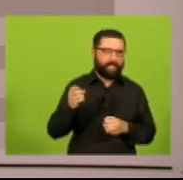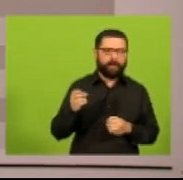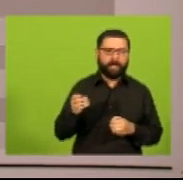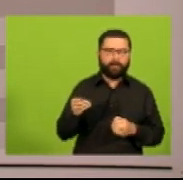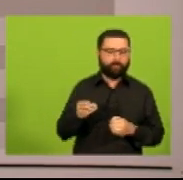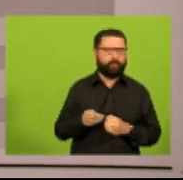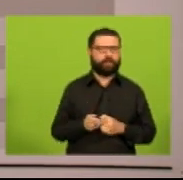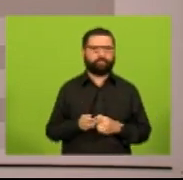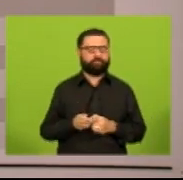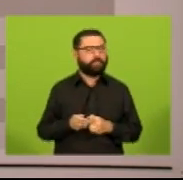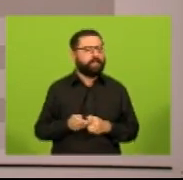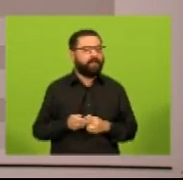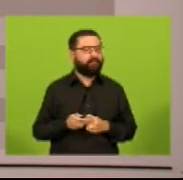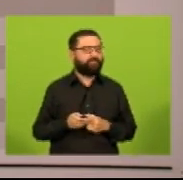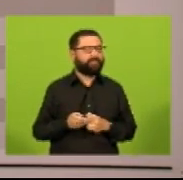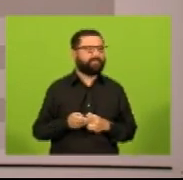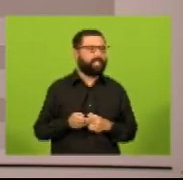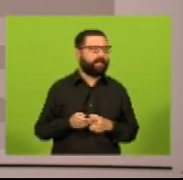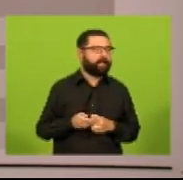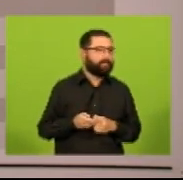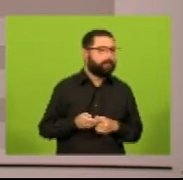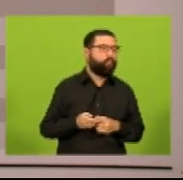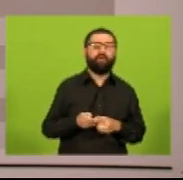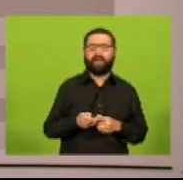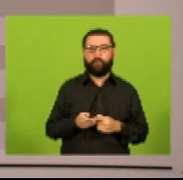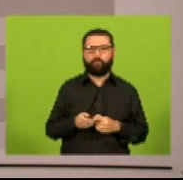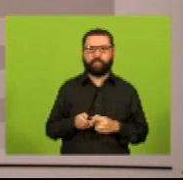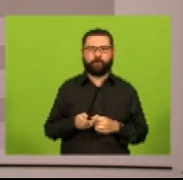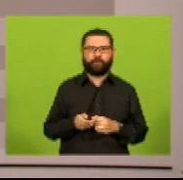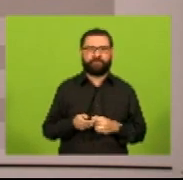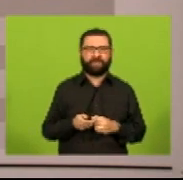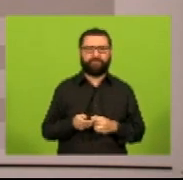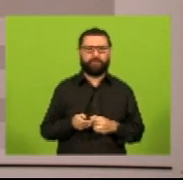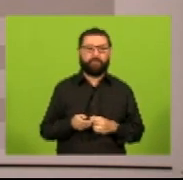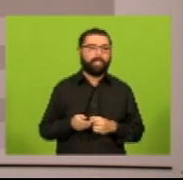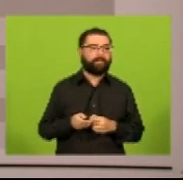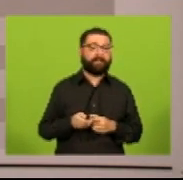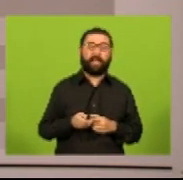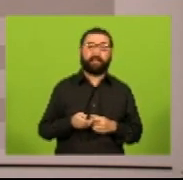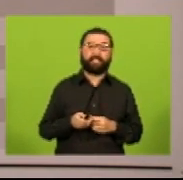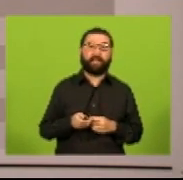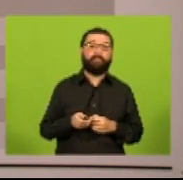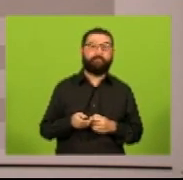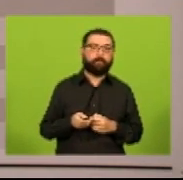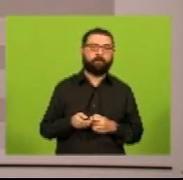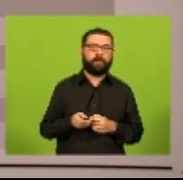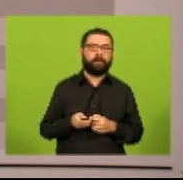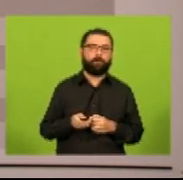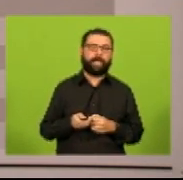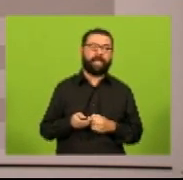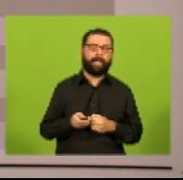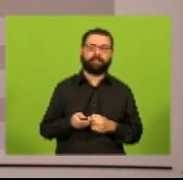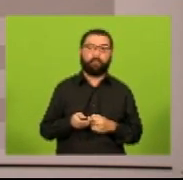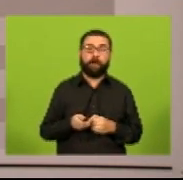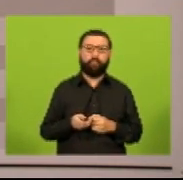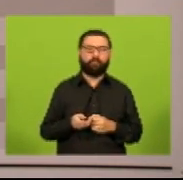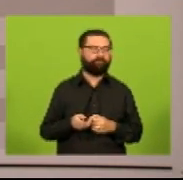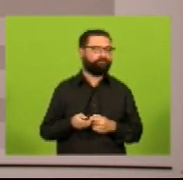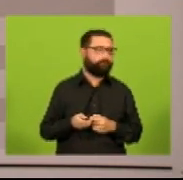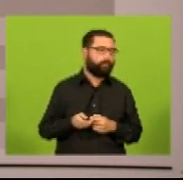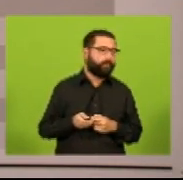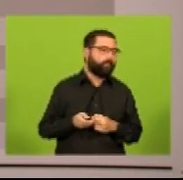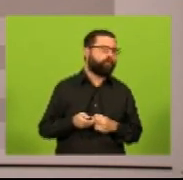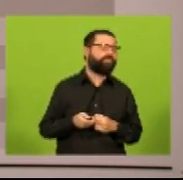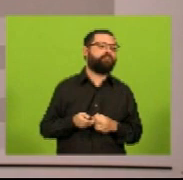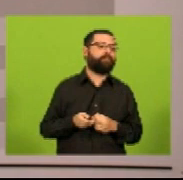que ele é bem clarinho mesmo, ele vai ser 1 galão por minuto, tá vendo? Você tem a vírgula ali, não é 10 não, é